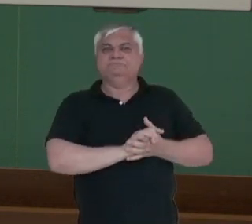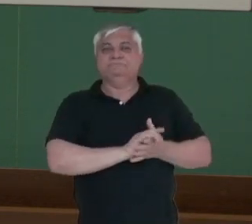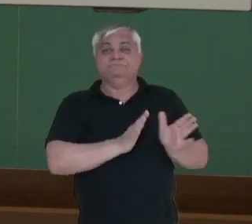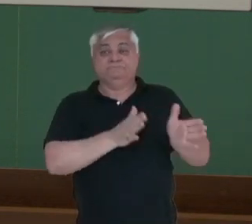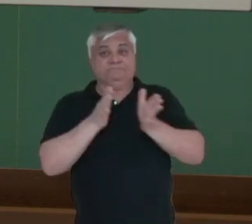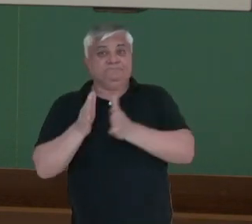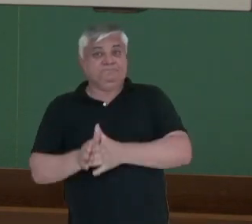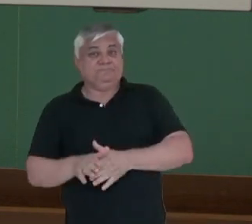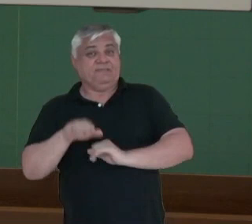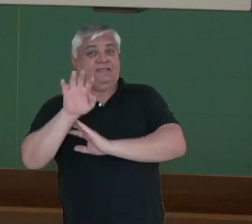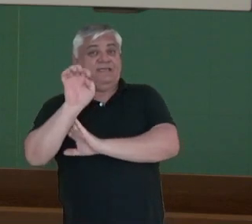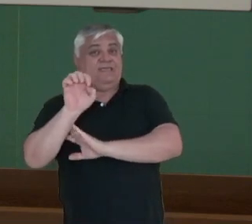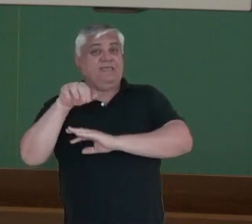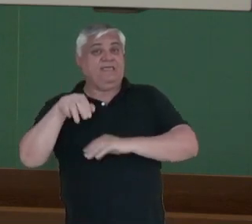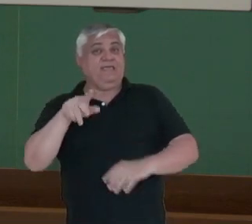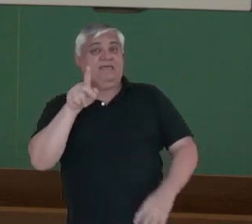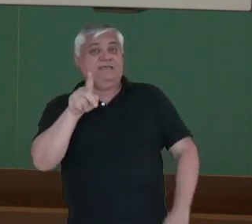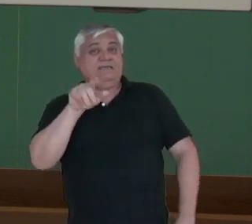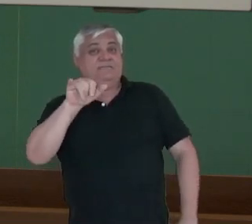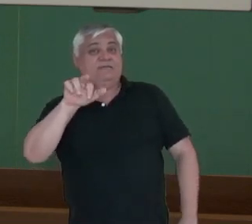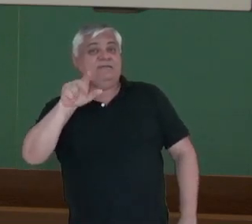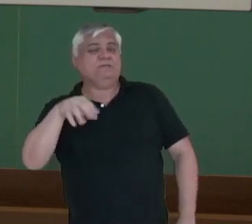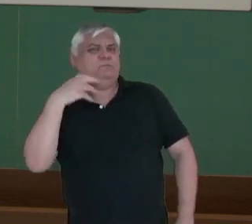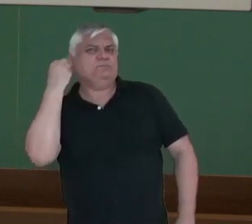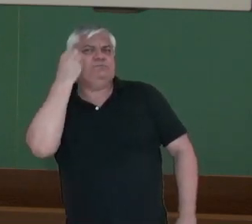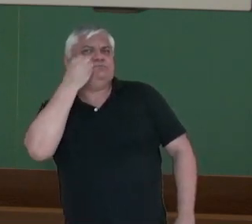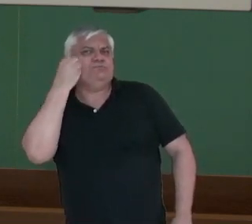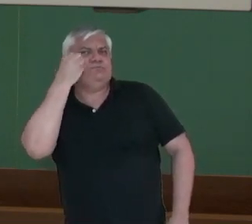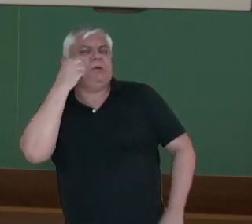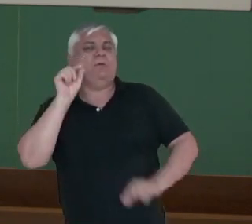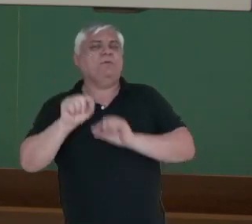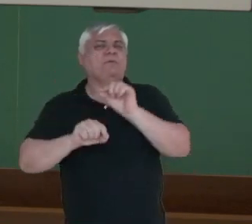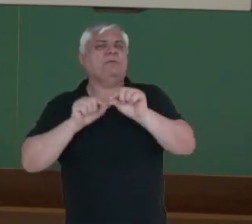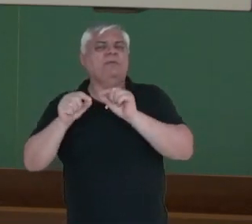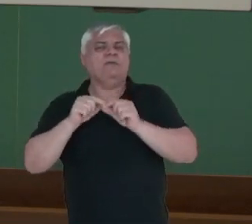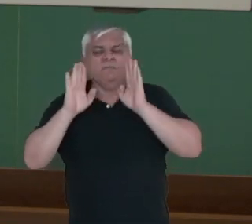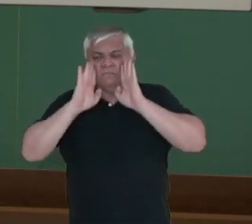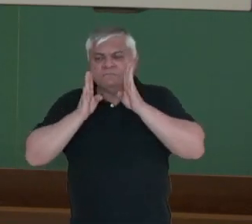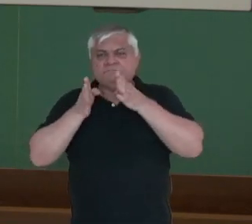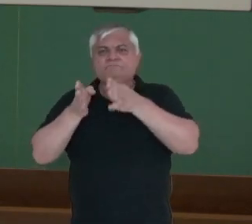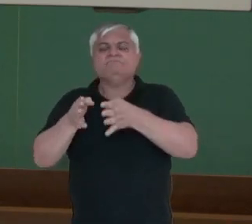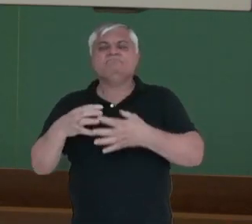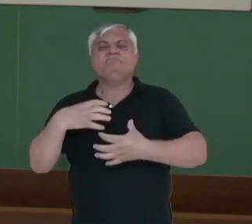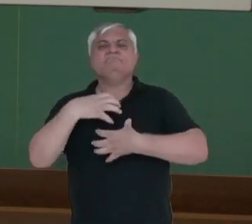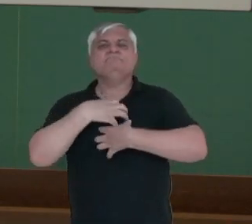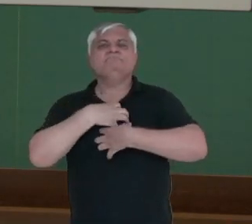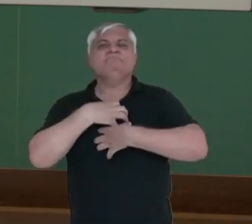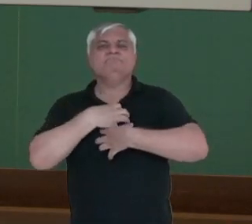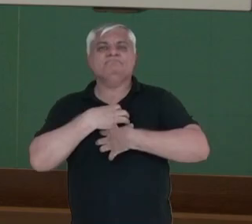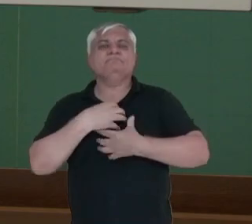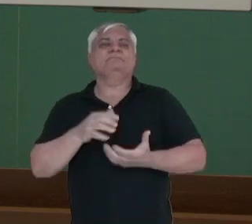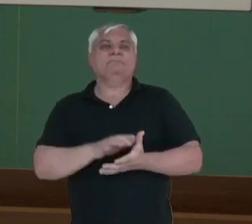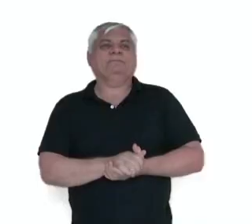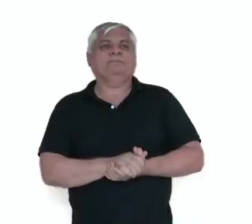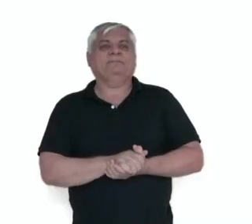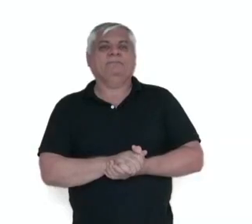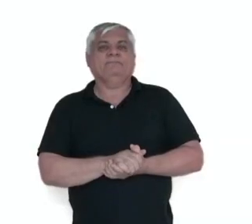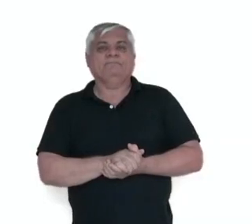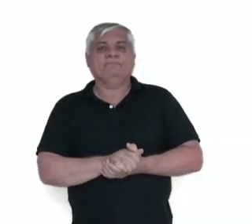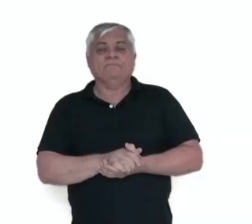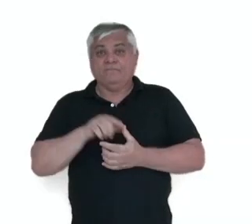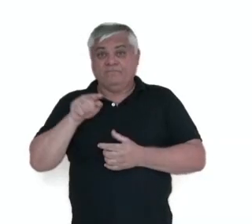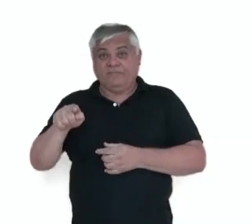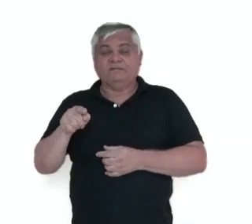E o empirismo? O empirismo vai enfatizar os sentidos. O empirismo